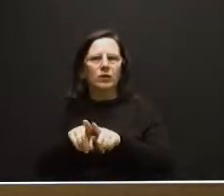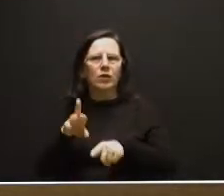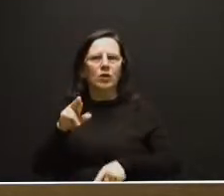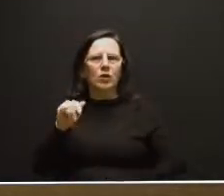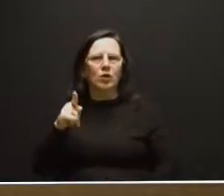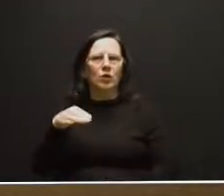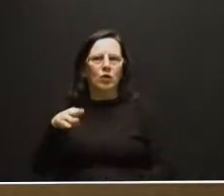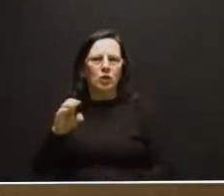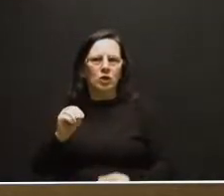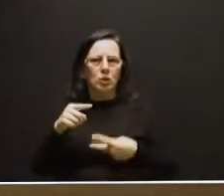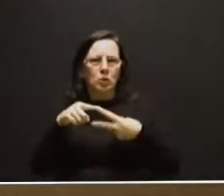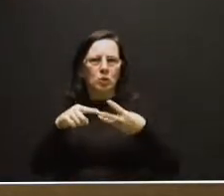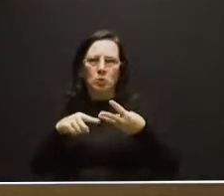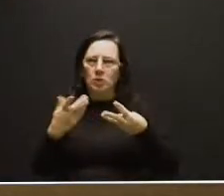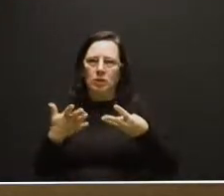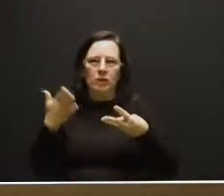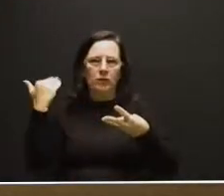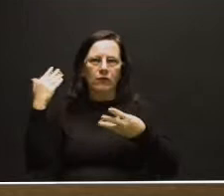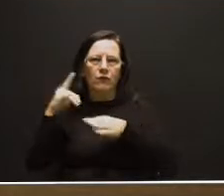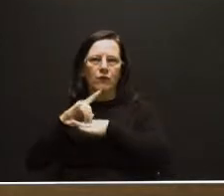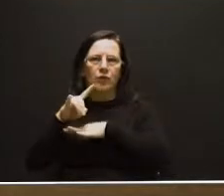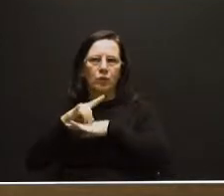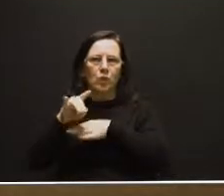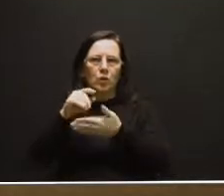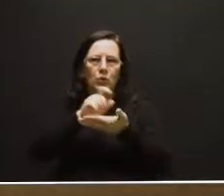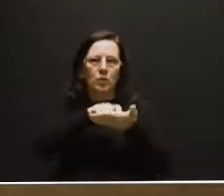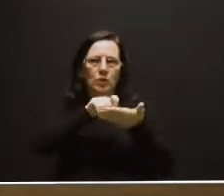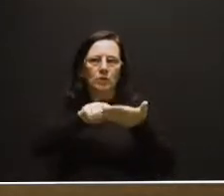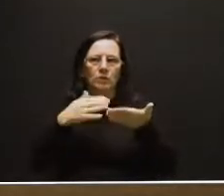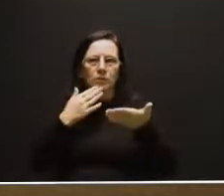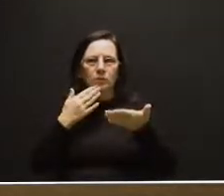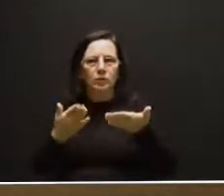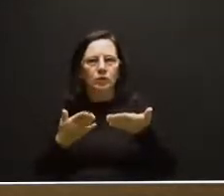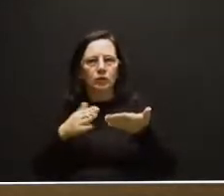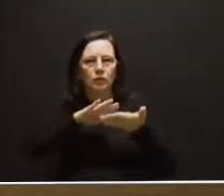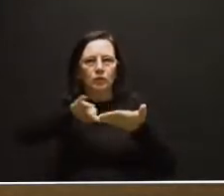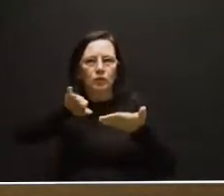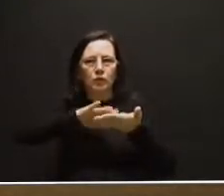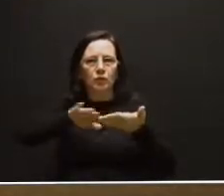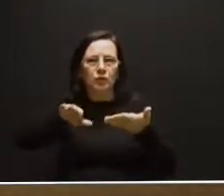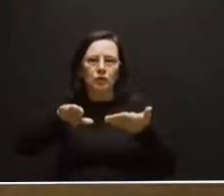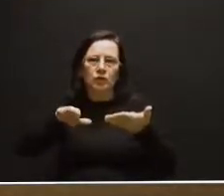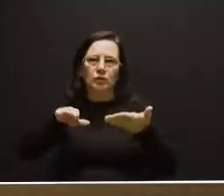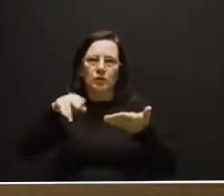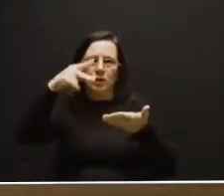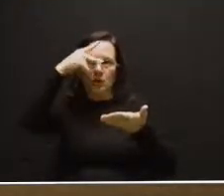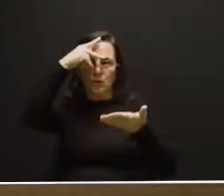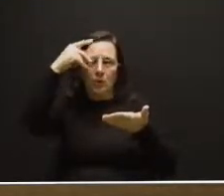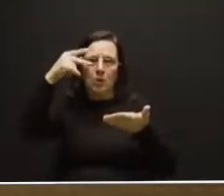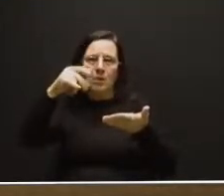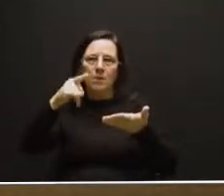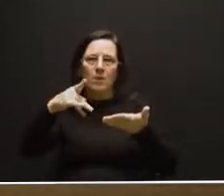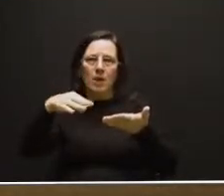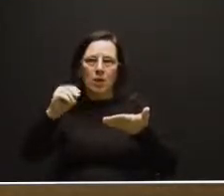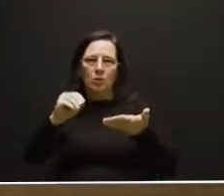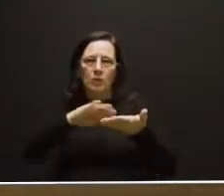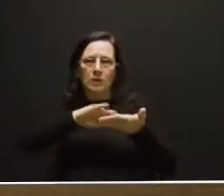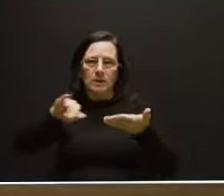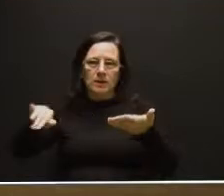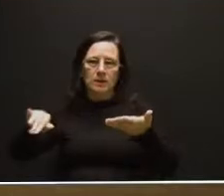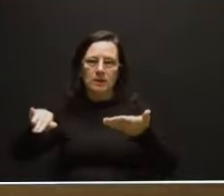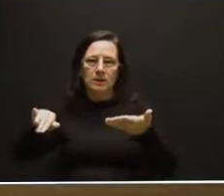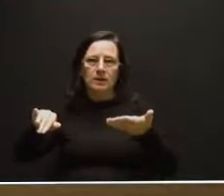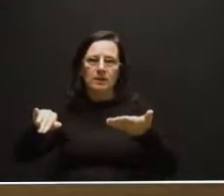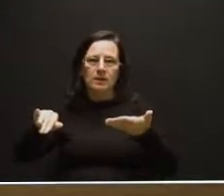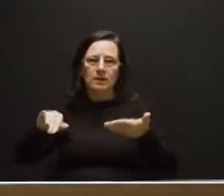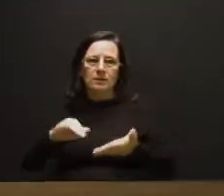que não estava se uns dois ou três assinamos um pedido para que ele fosse retirado do cargo volto a falar se o presidente gosta de